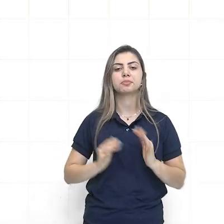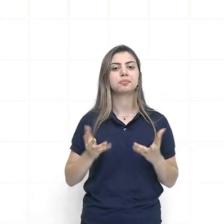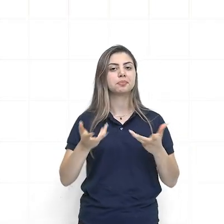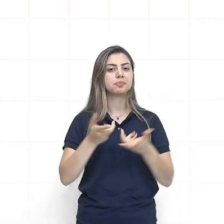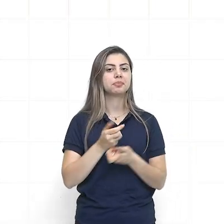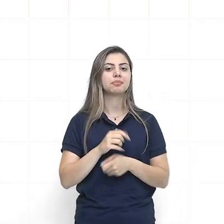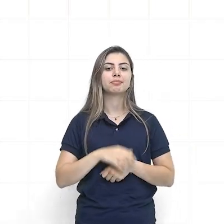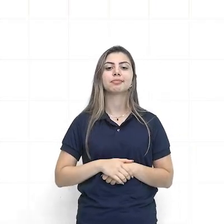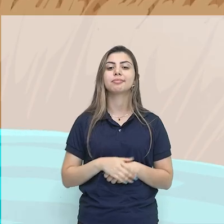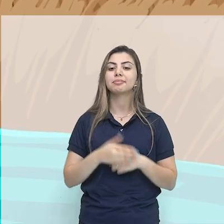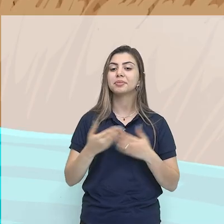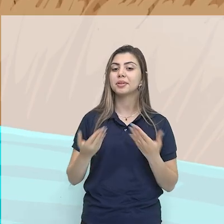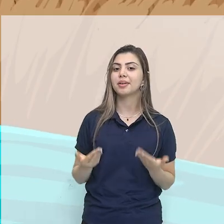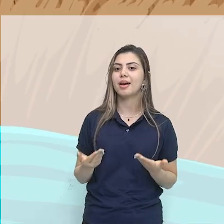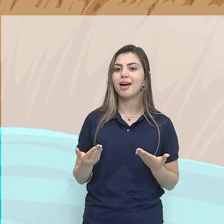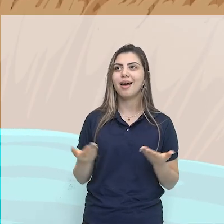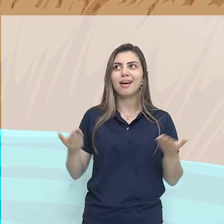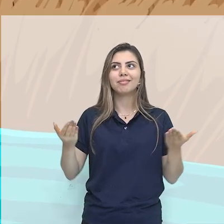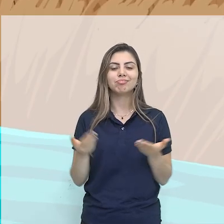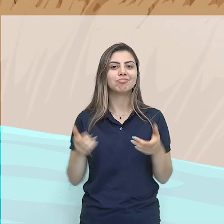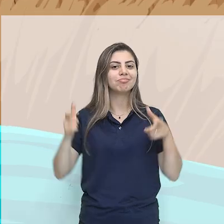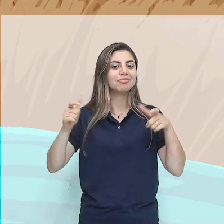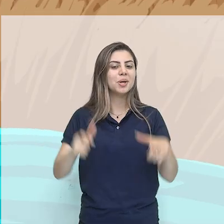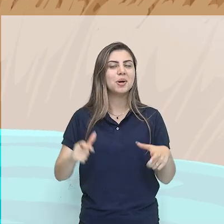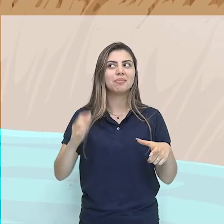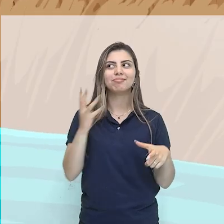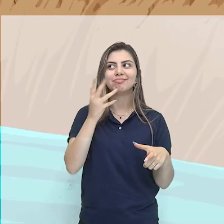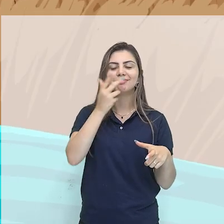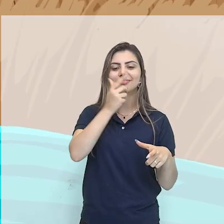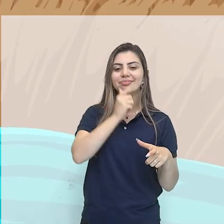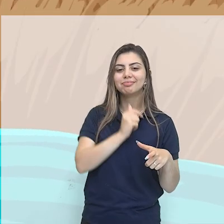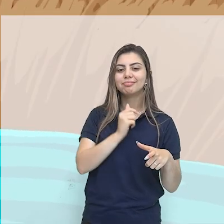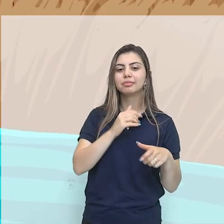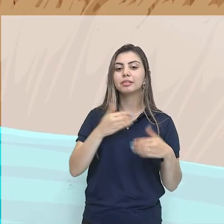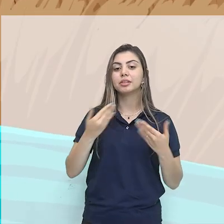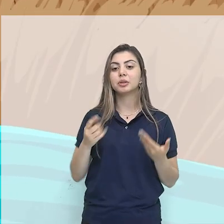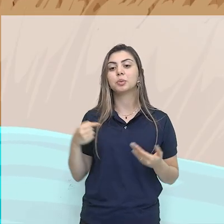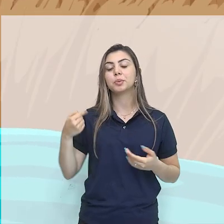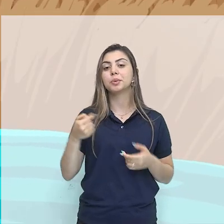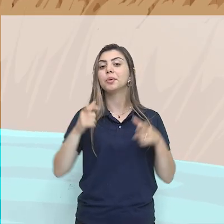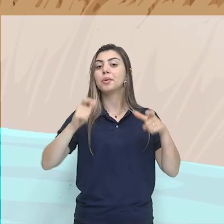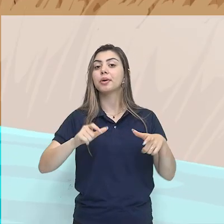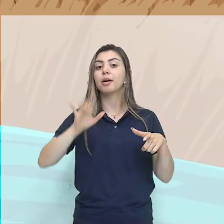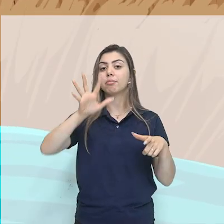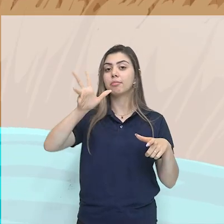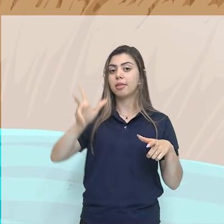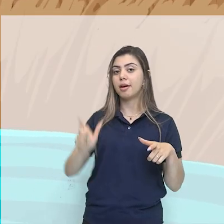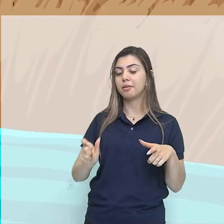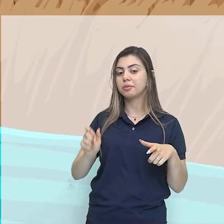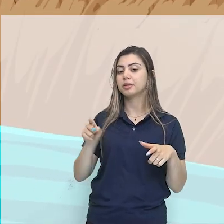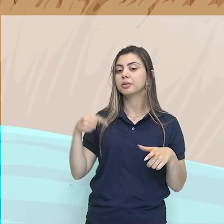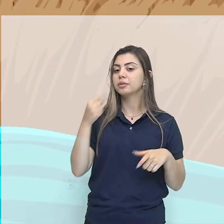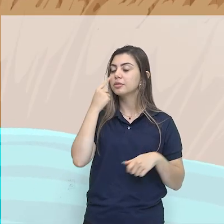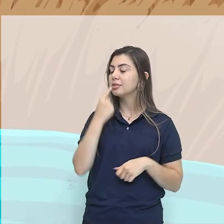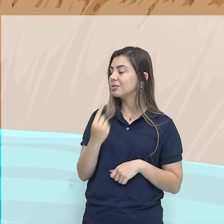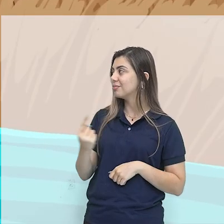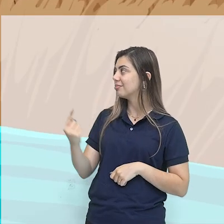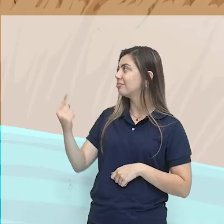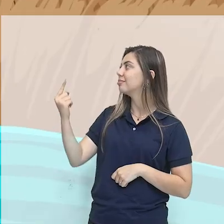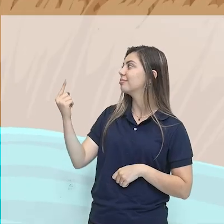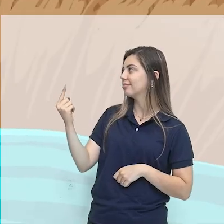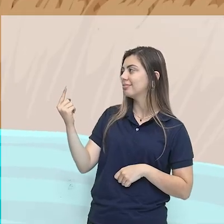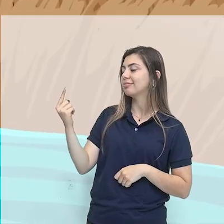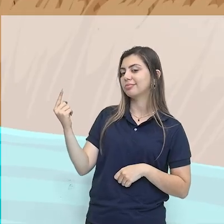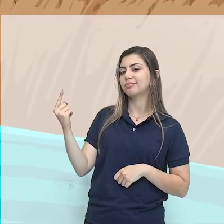que bonitinho onde a professora está. Então, nós estamos, né, em alguma parte da África, onde nós vamos ver, então,